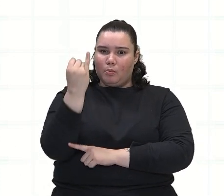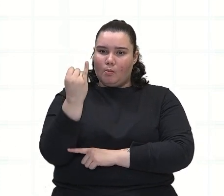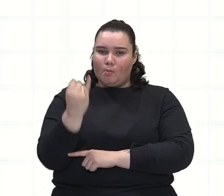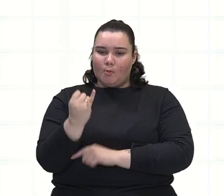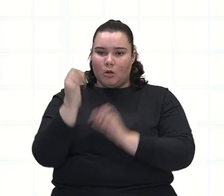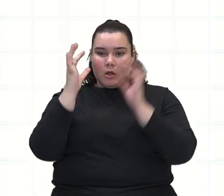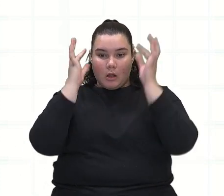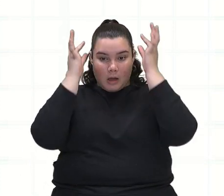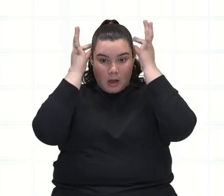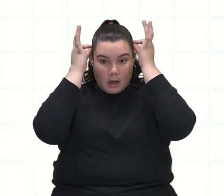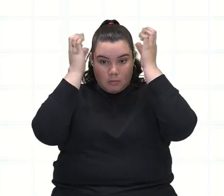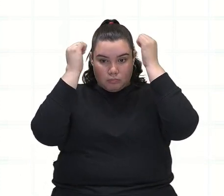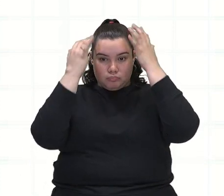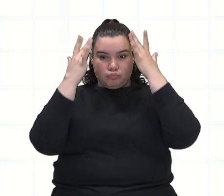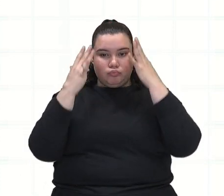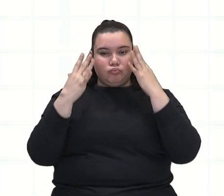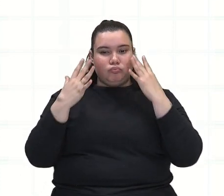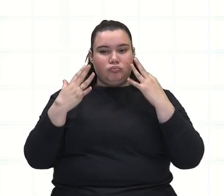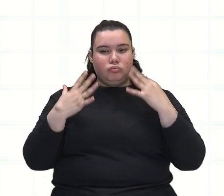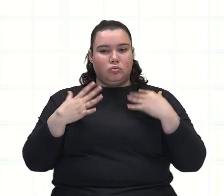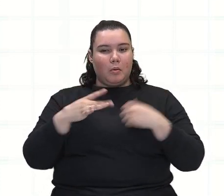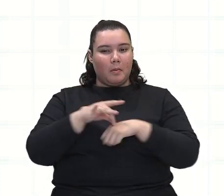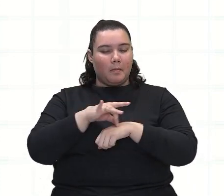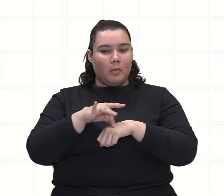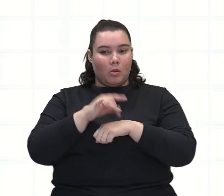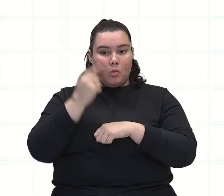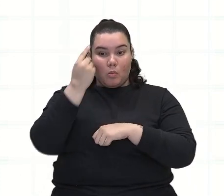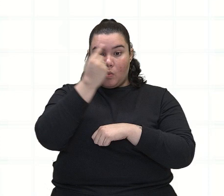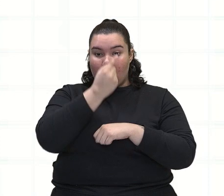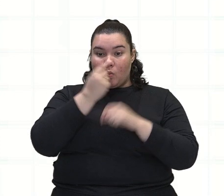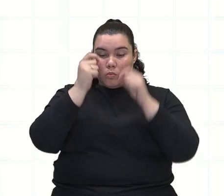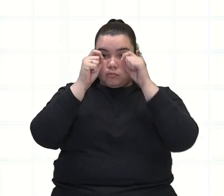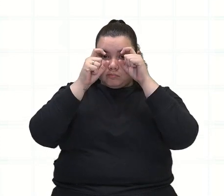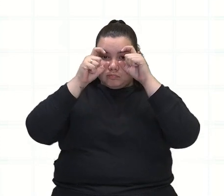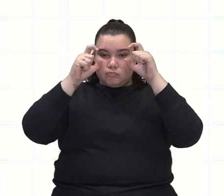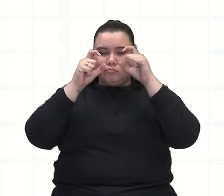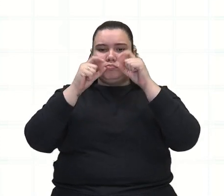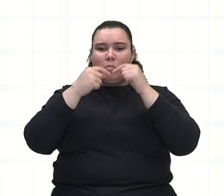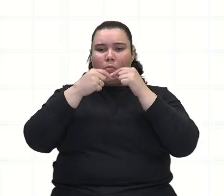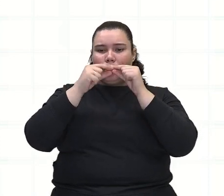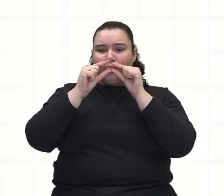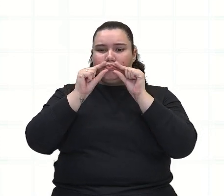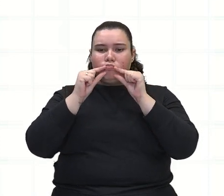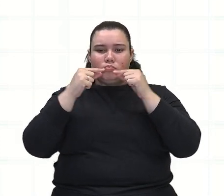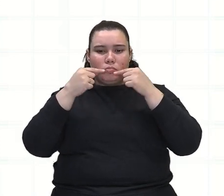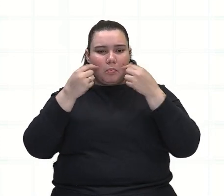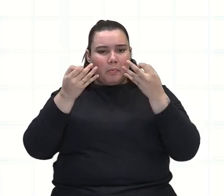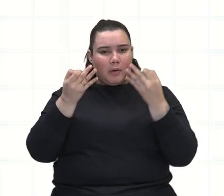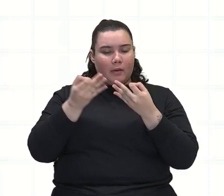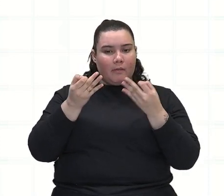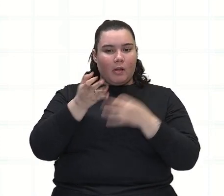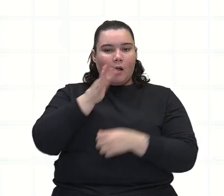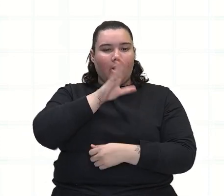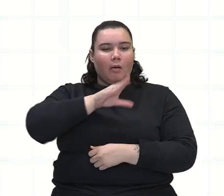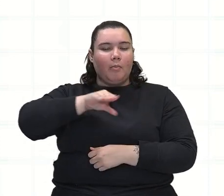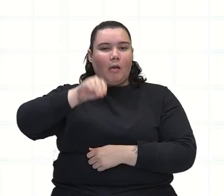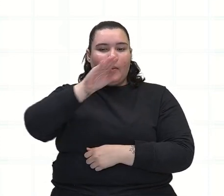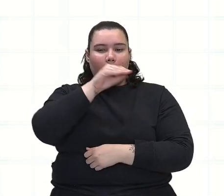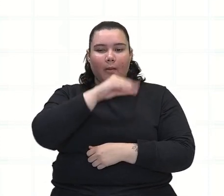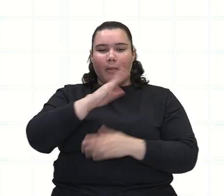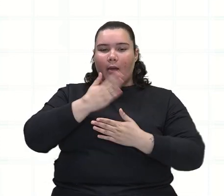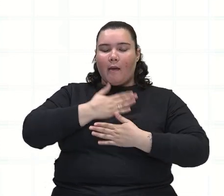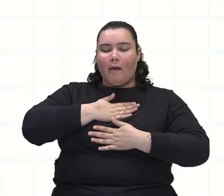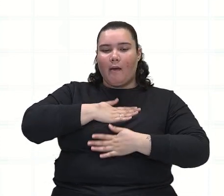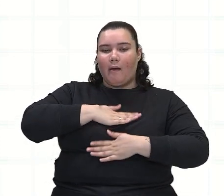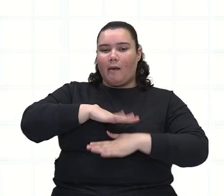e longos. Seus olhos grandes e amendoados, lábios grandes e carnudos. Sua fala era calma,